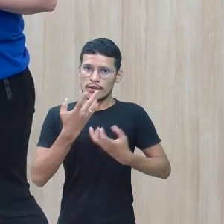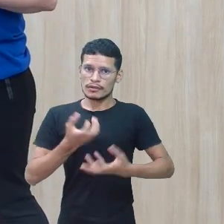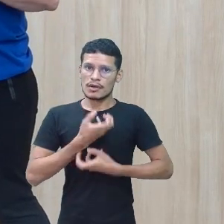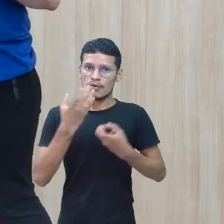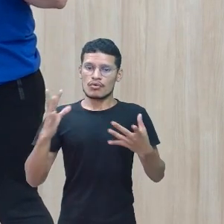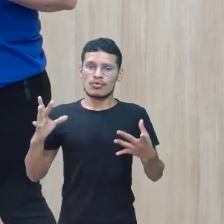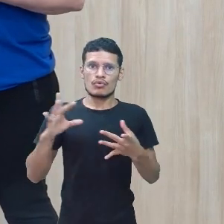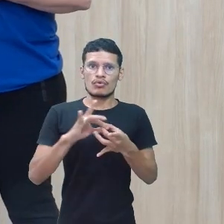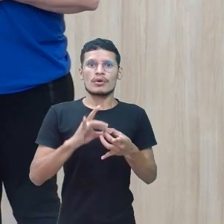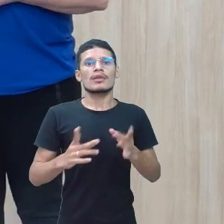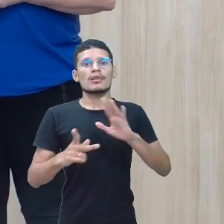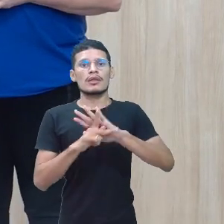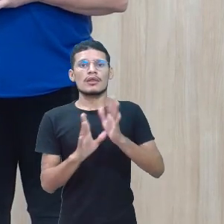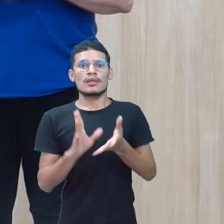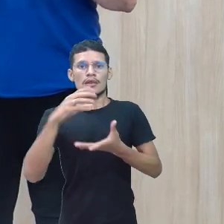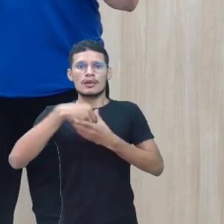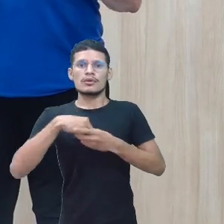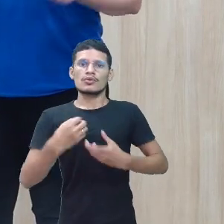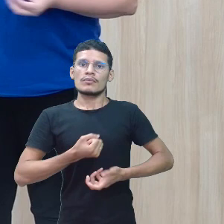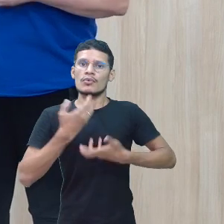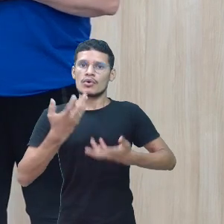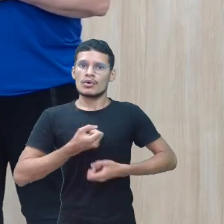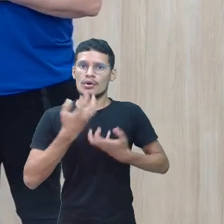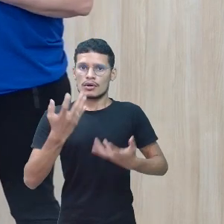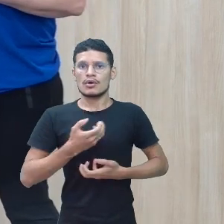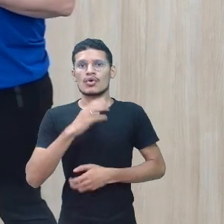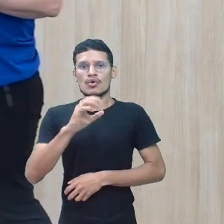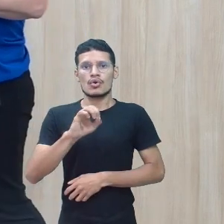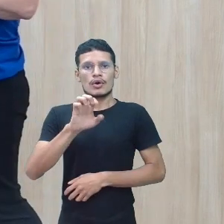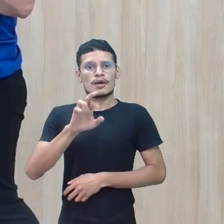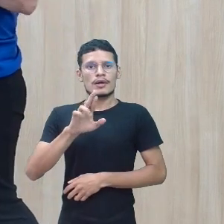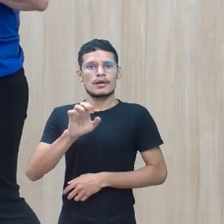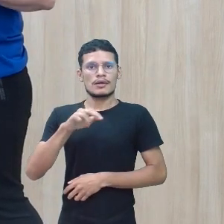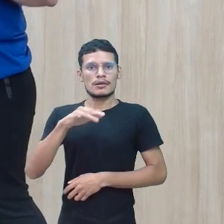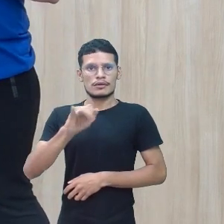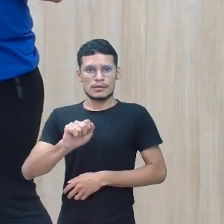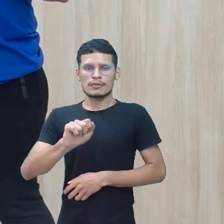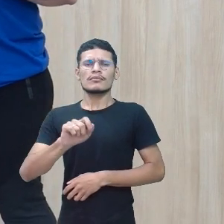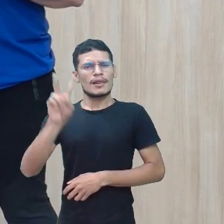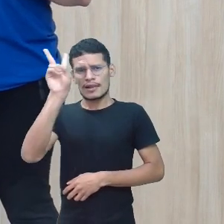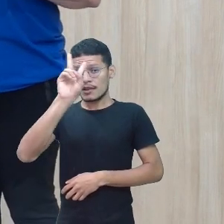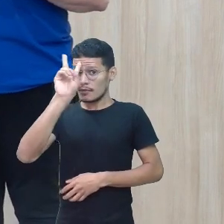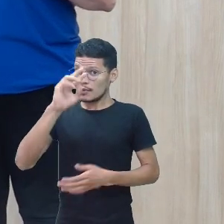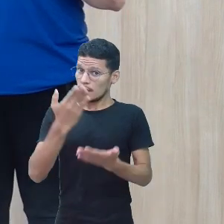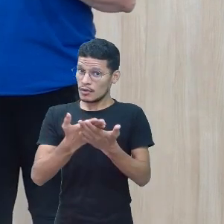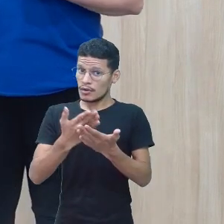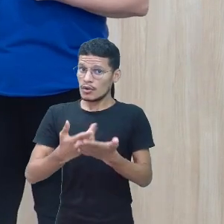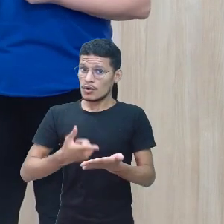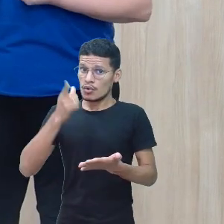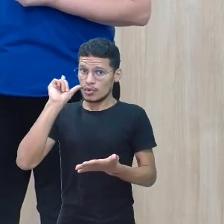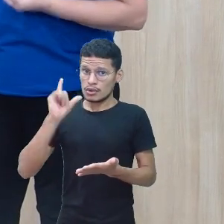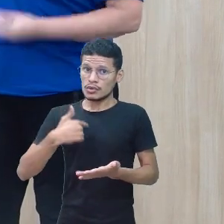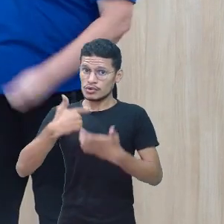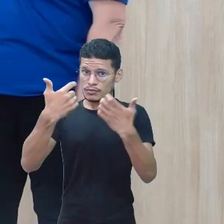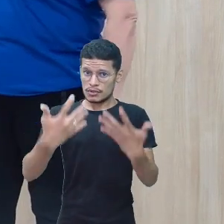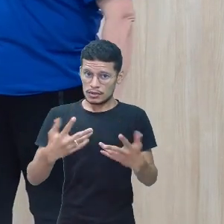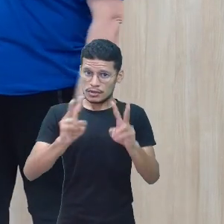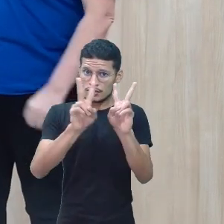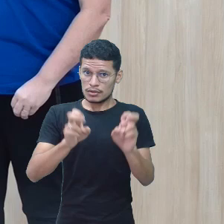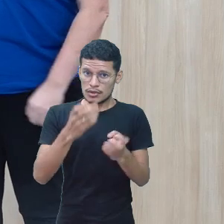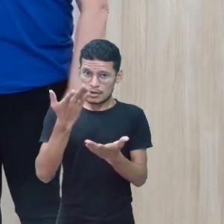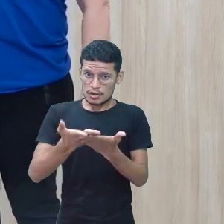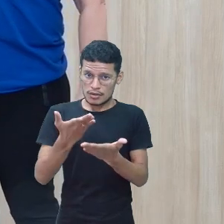da coesão e a coerência. Vocês lembram que ontem a nossa aula foi sobre coesão e coerência?